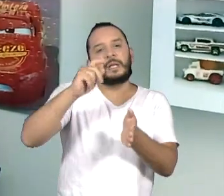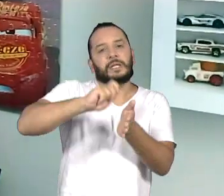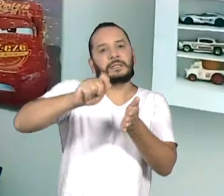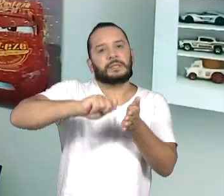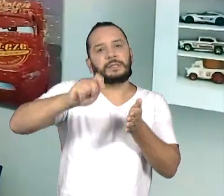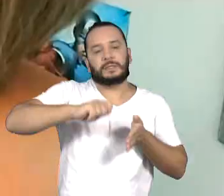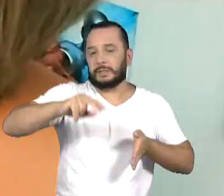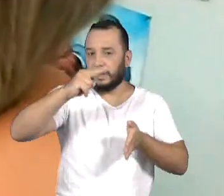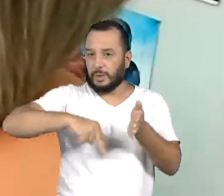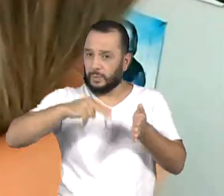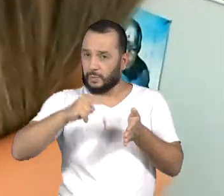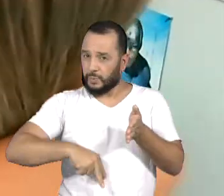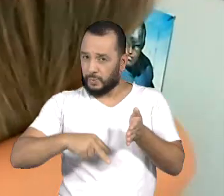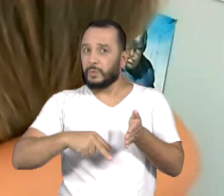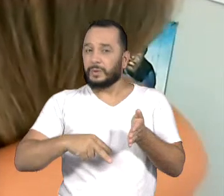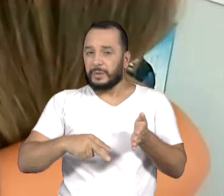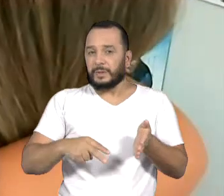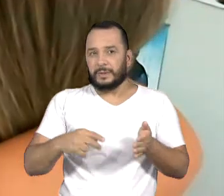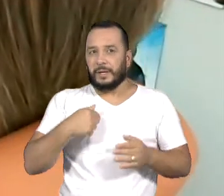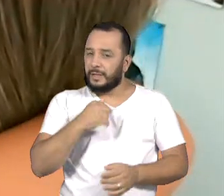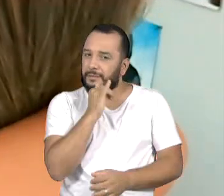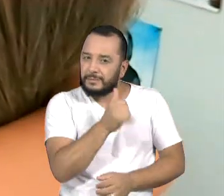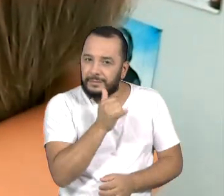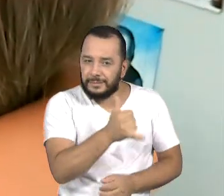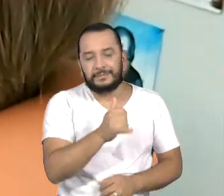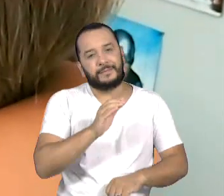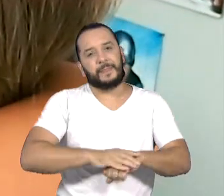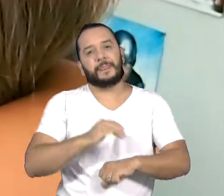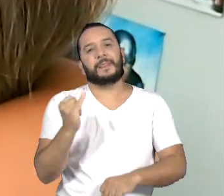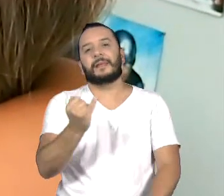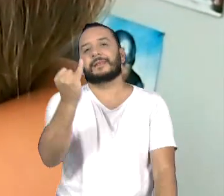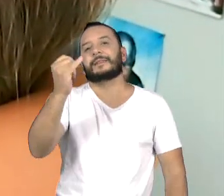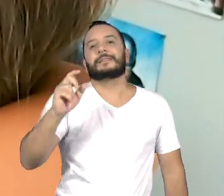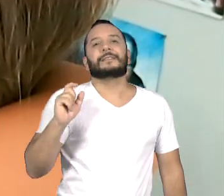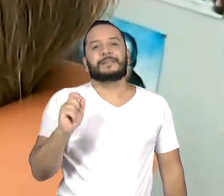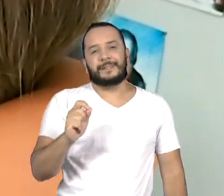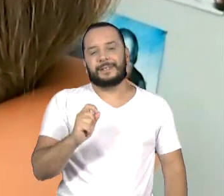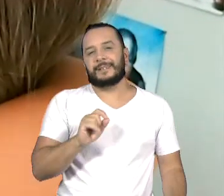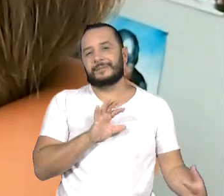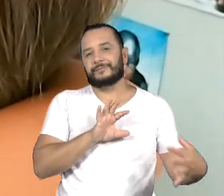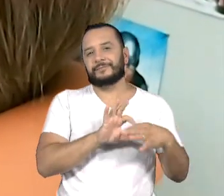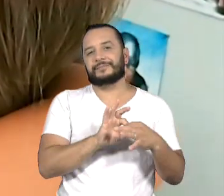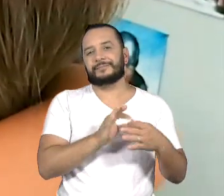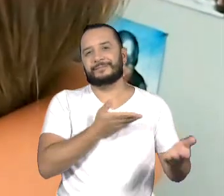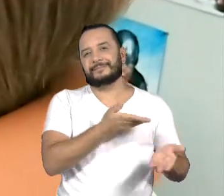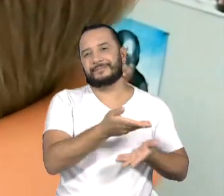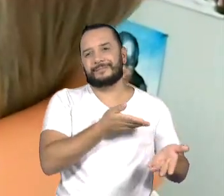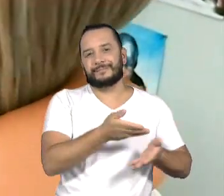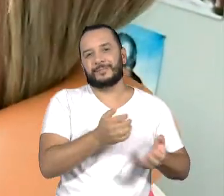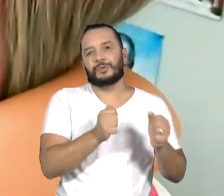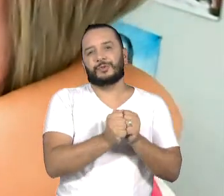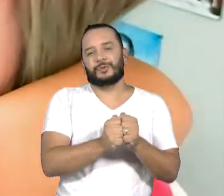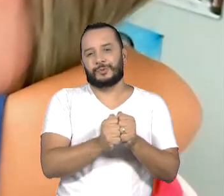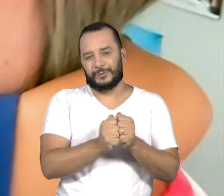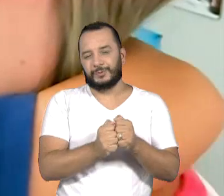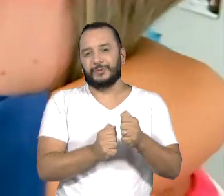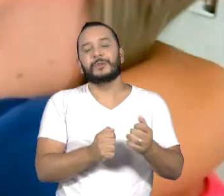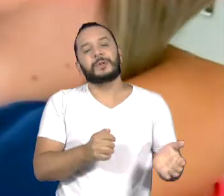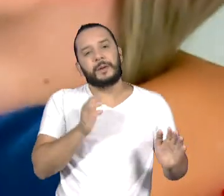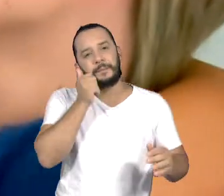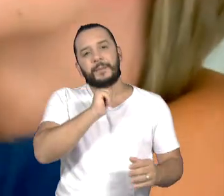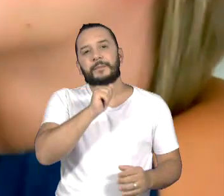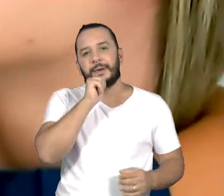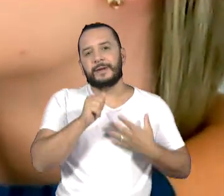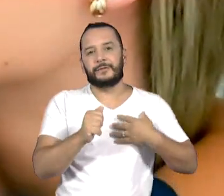leitura ou tem esse tempo para ele o mais importante é o tempo que nós temos juntos mãe